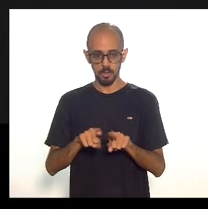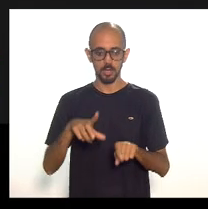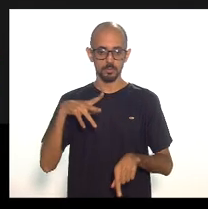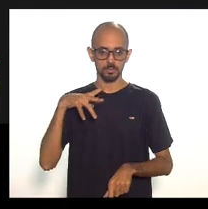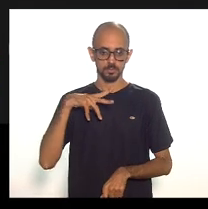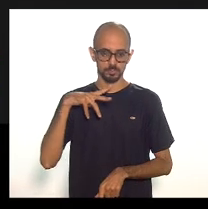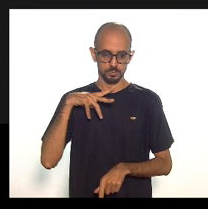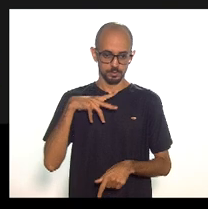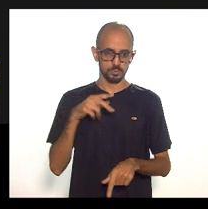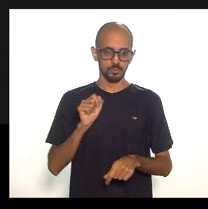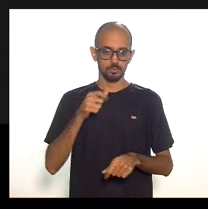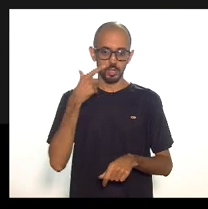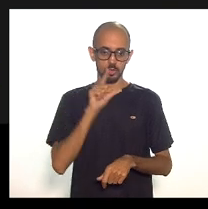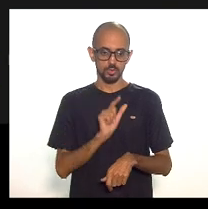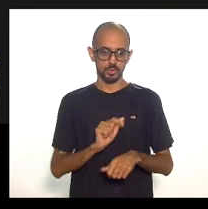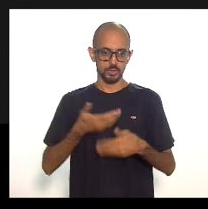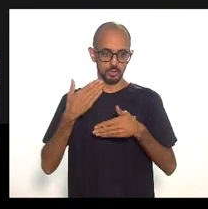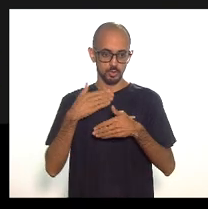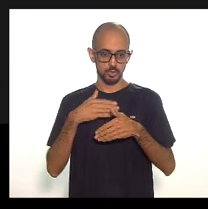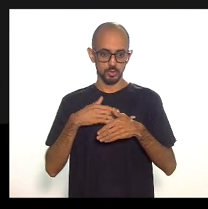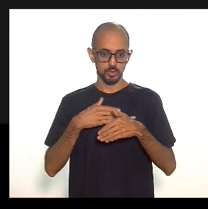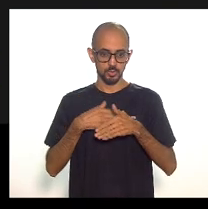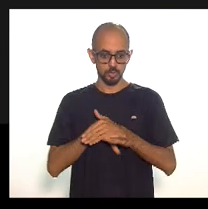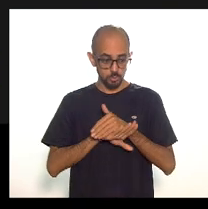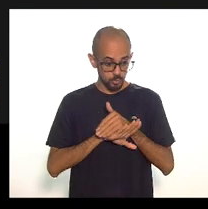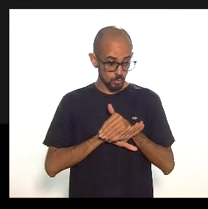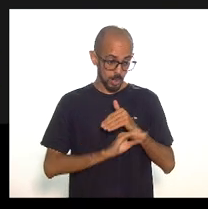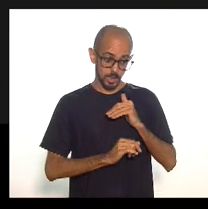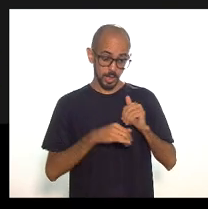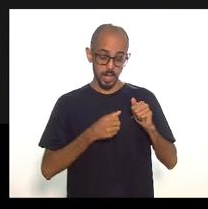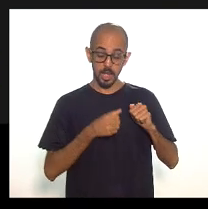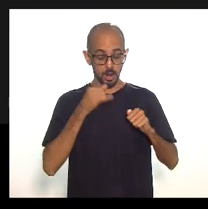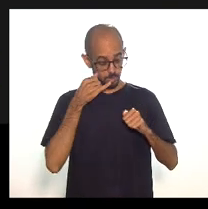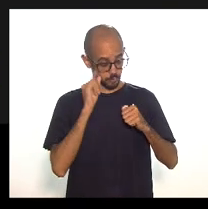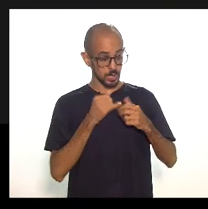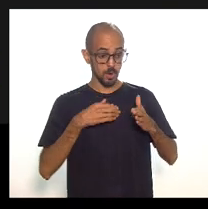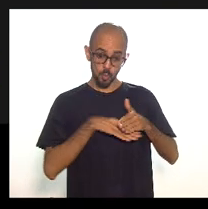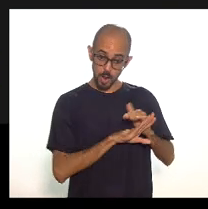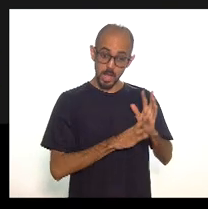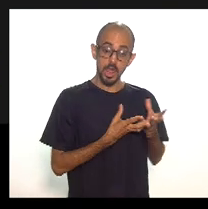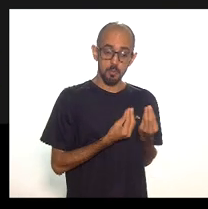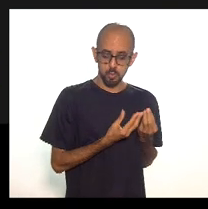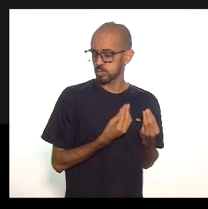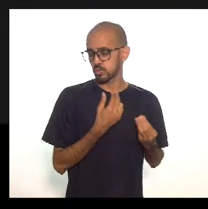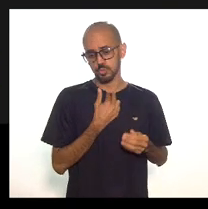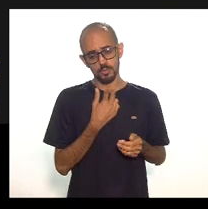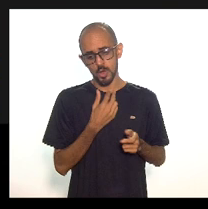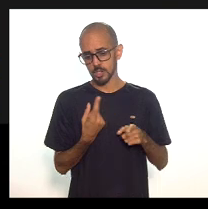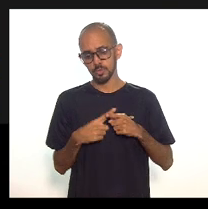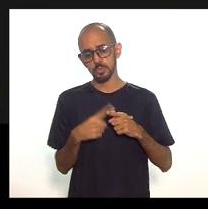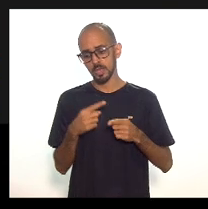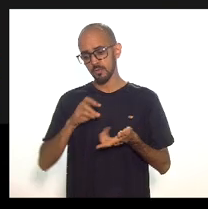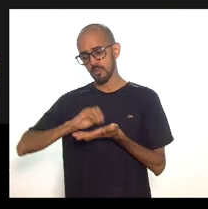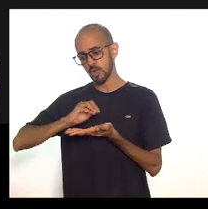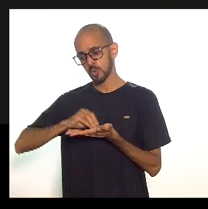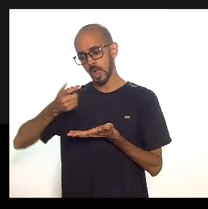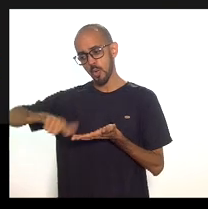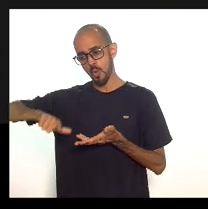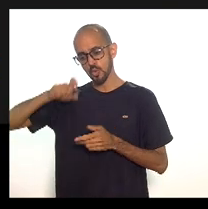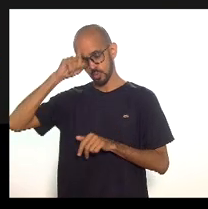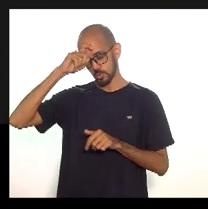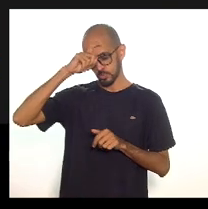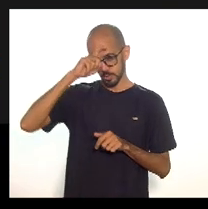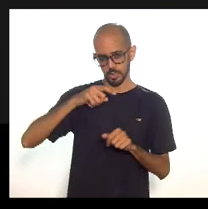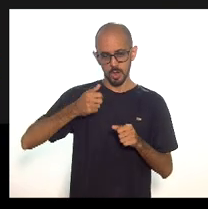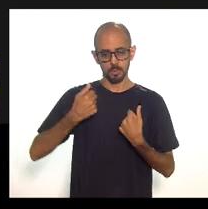estoques no limite e ninguém fazer grandes estoques para não faltar para os outros, sempre distribuindo para ter